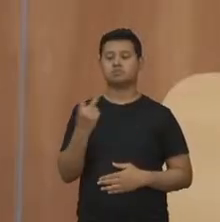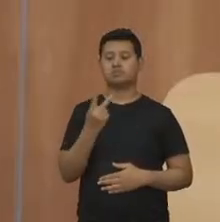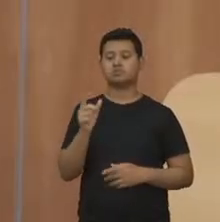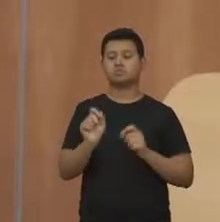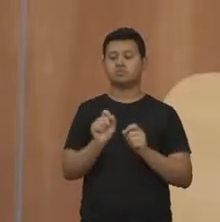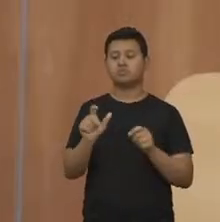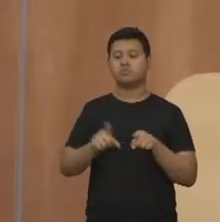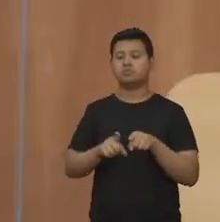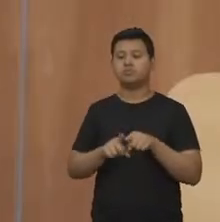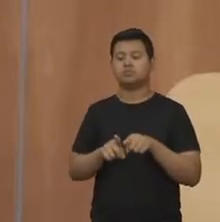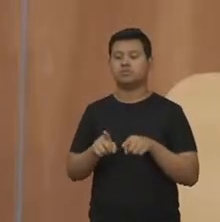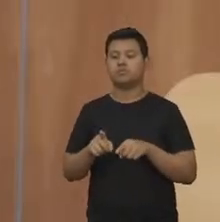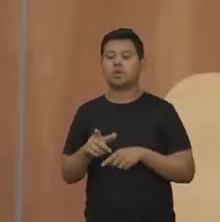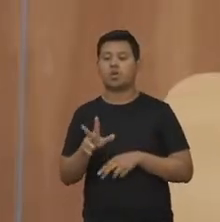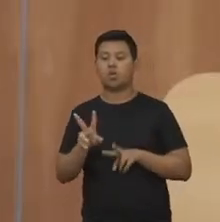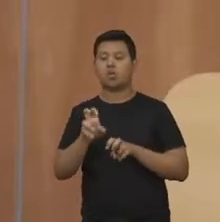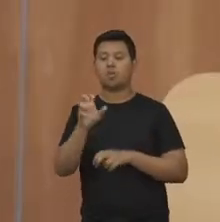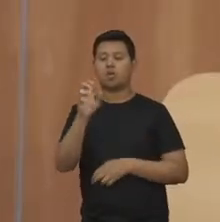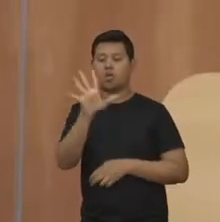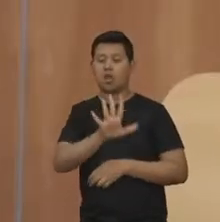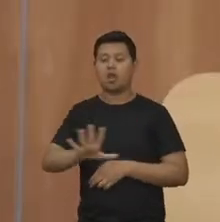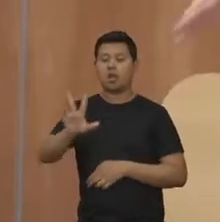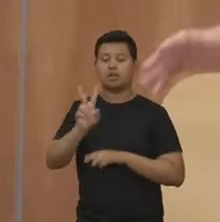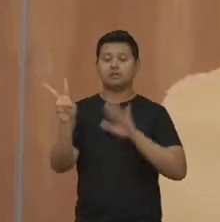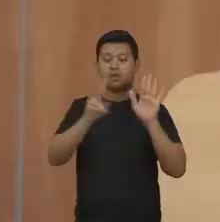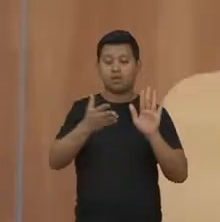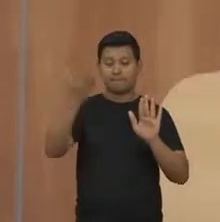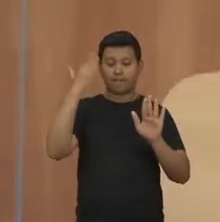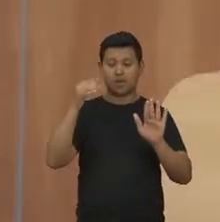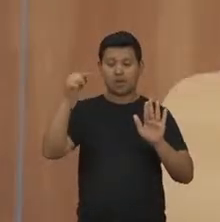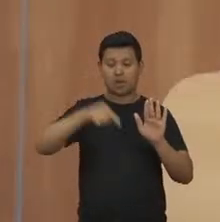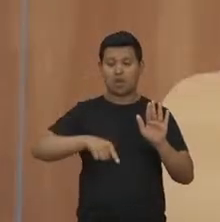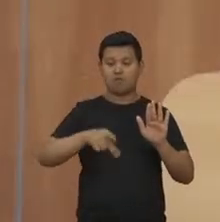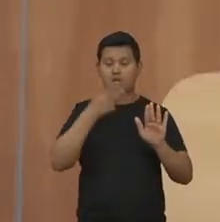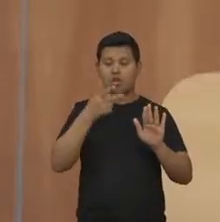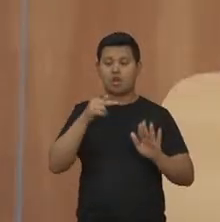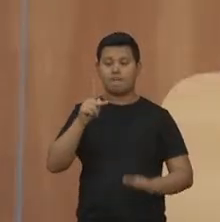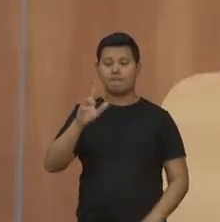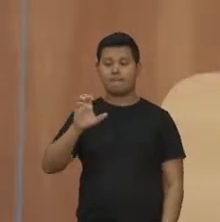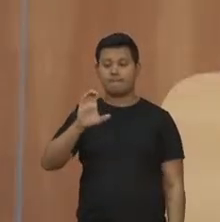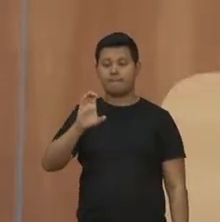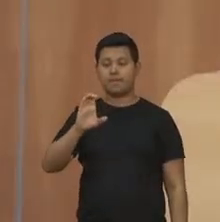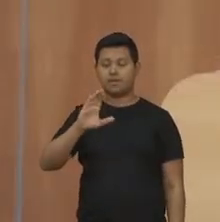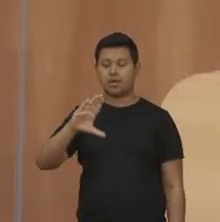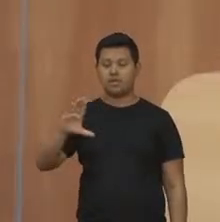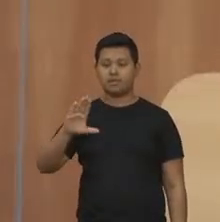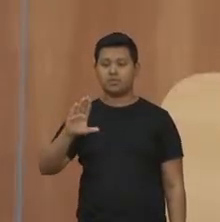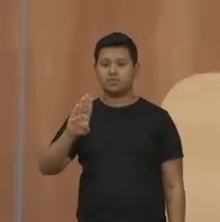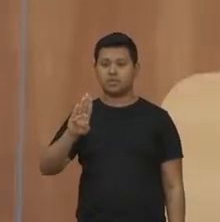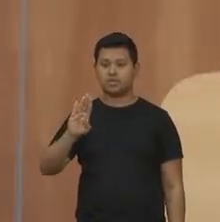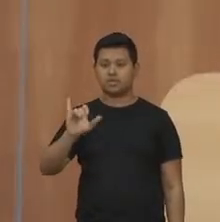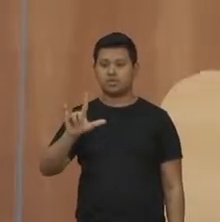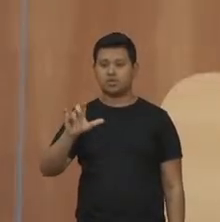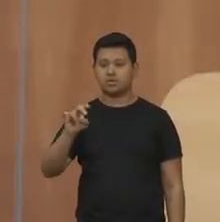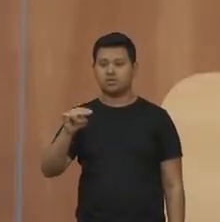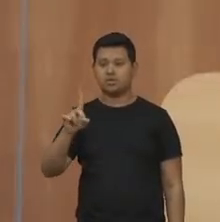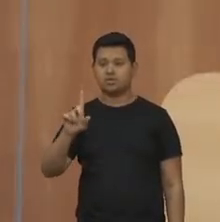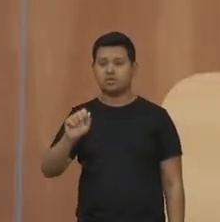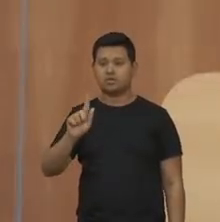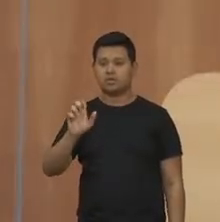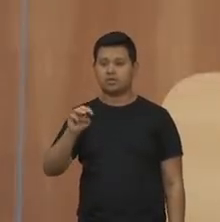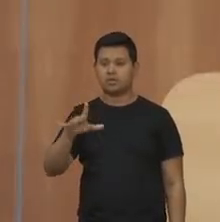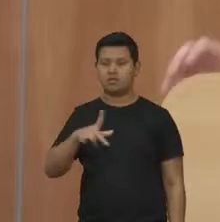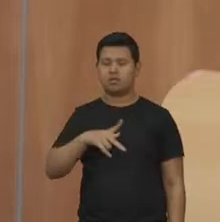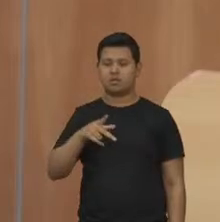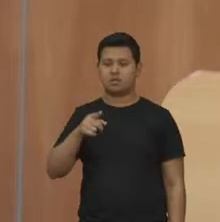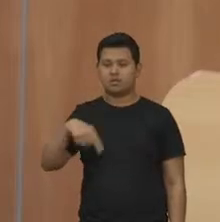de abrangência nacional, é para comemorar. Na semana passada aqui eu falei da PEC da blindagem, comentei que a Câmara dos Deputados havia